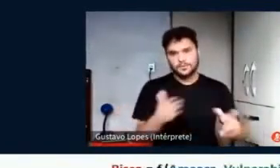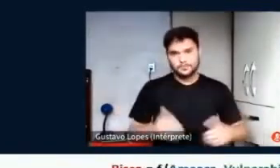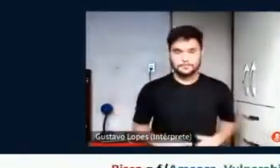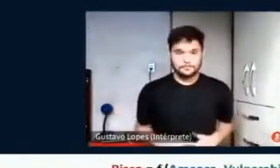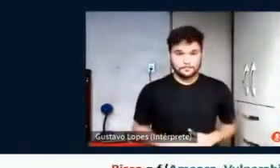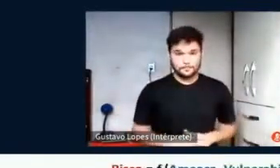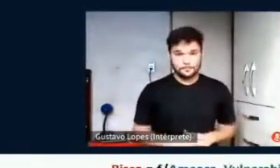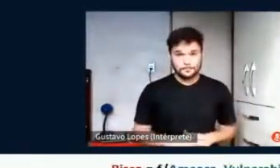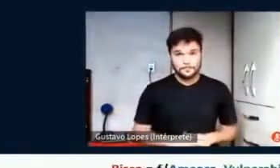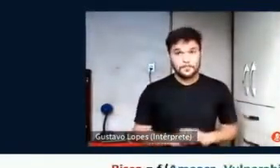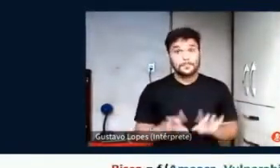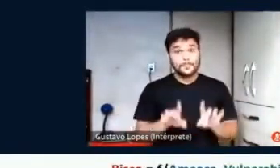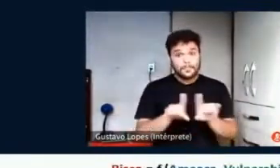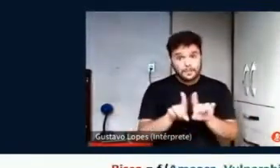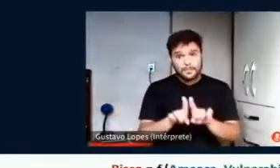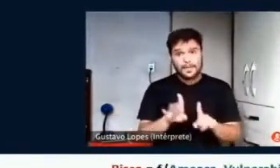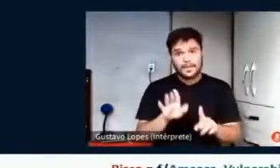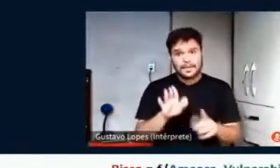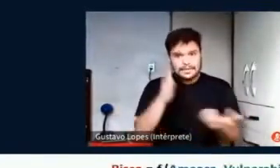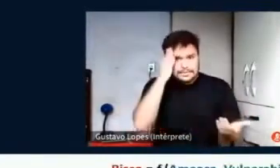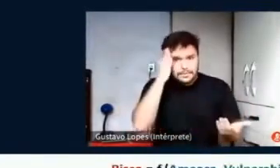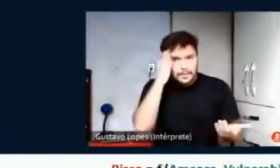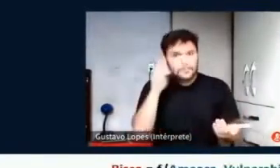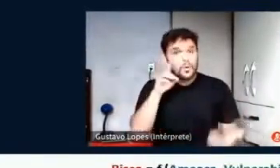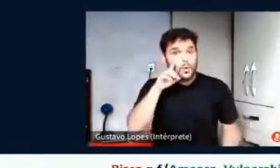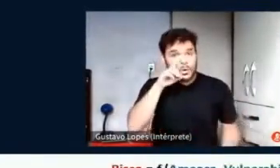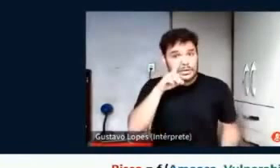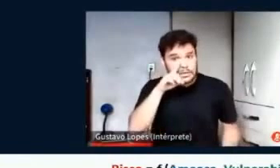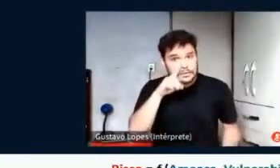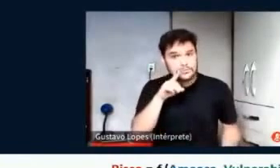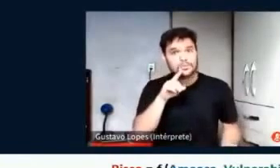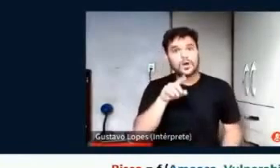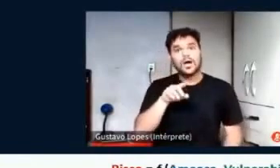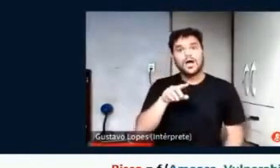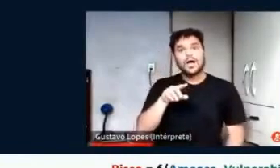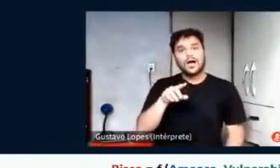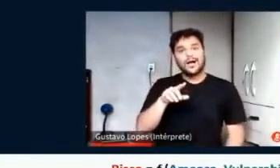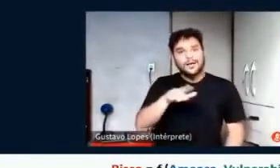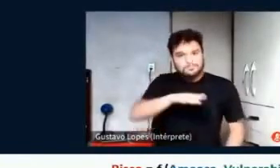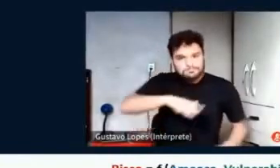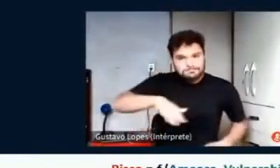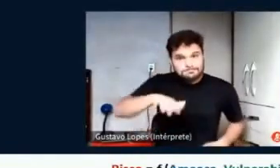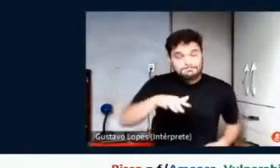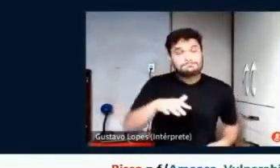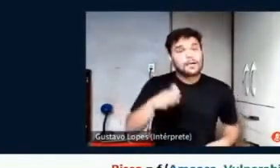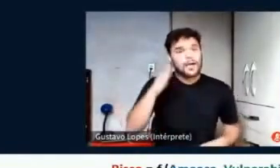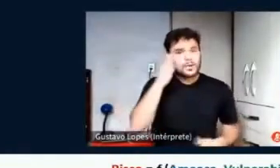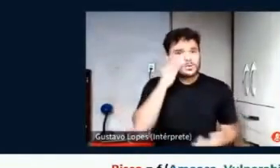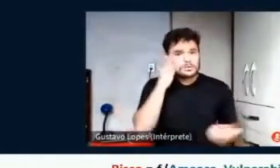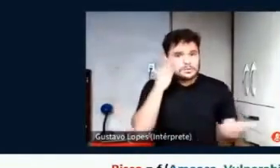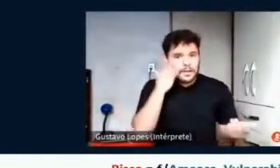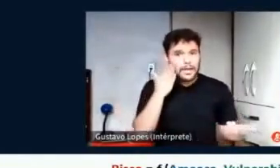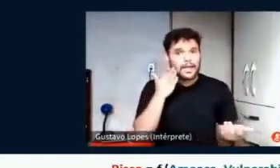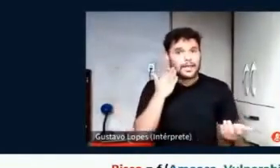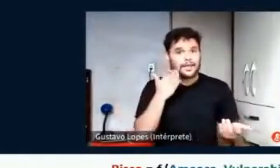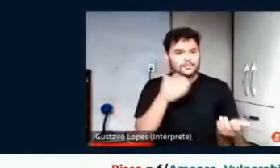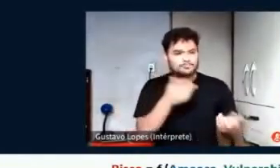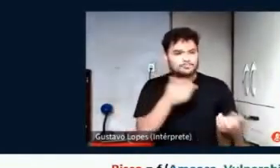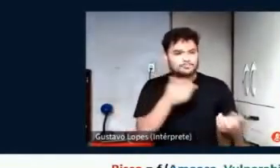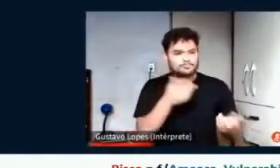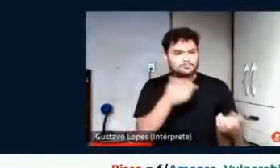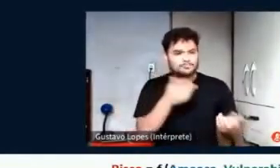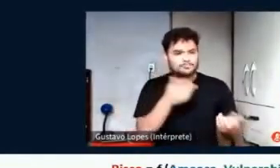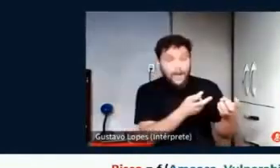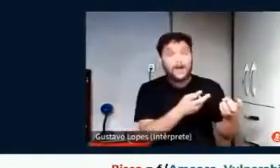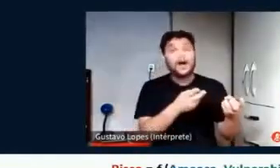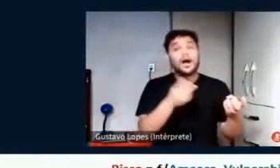Entendendo isso, o risco, a vulnerabilidade e a ameaça, eu consigo delimitar a probabilidade de